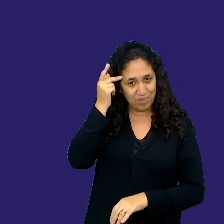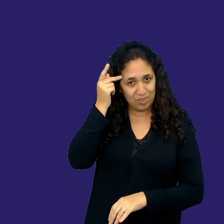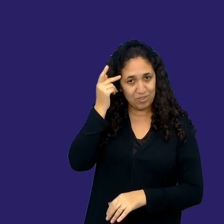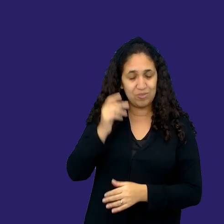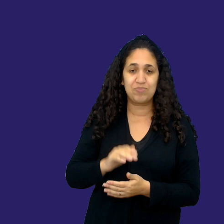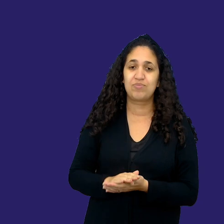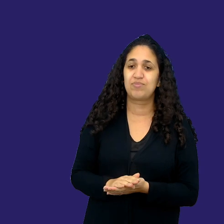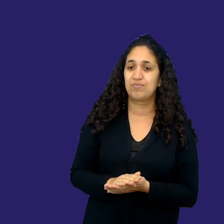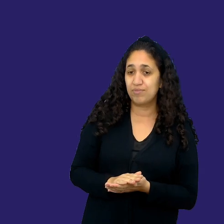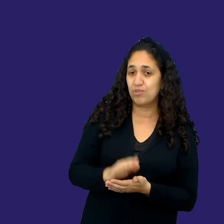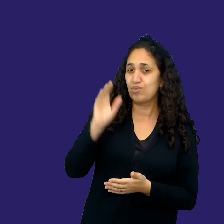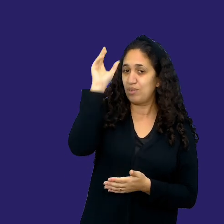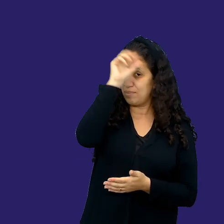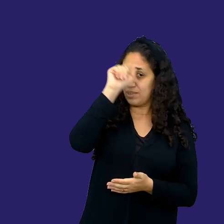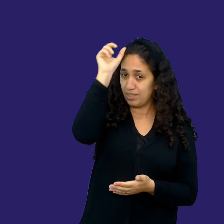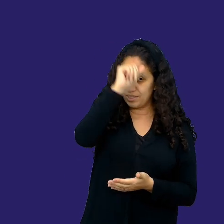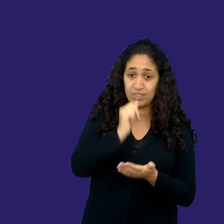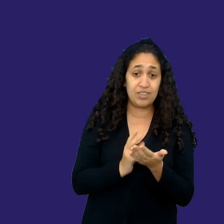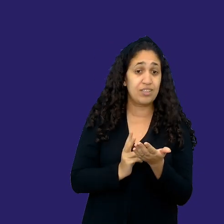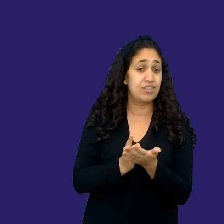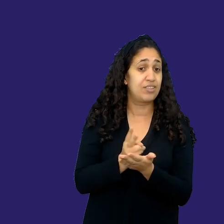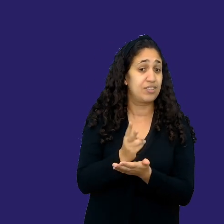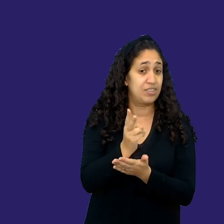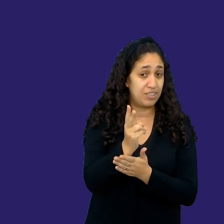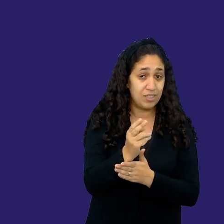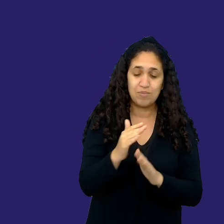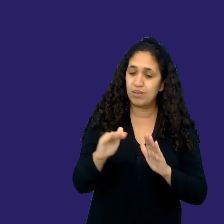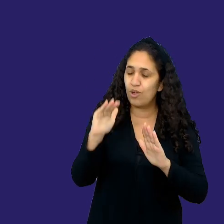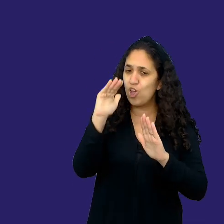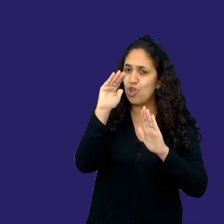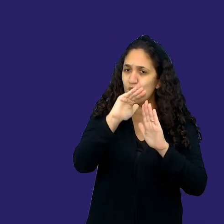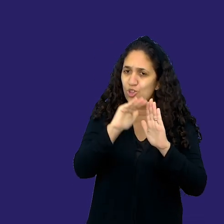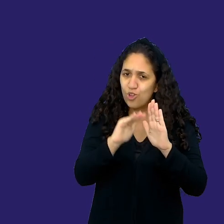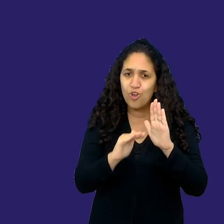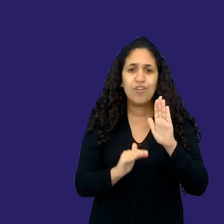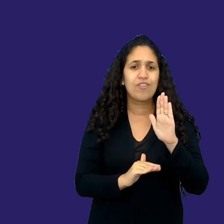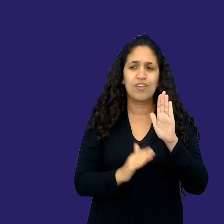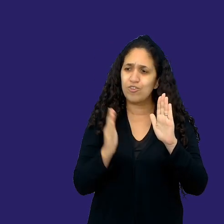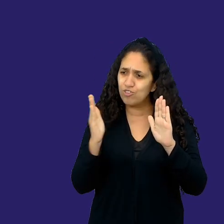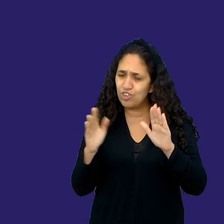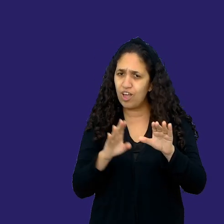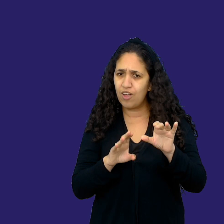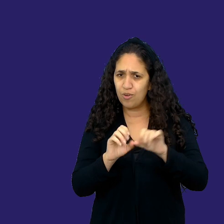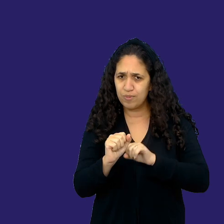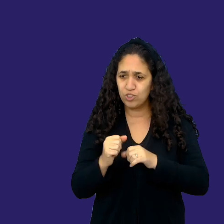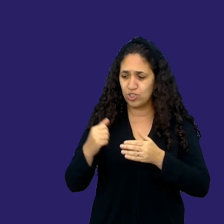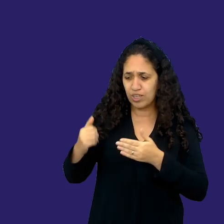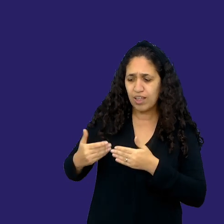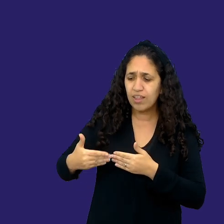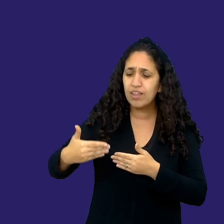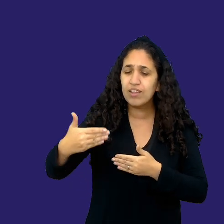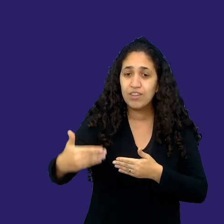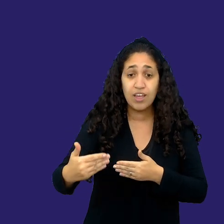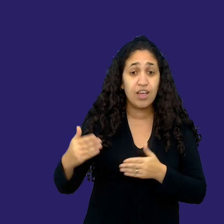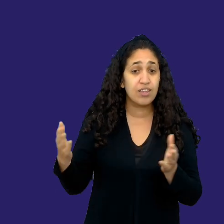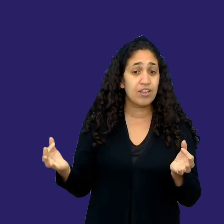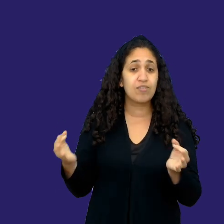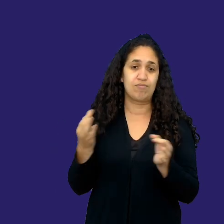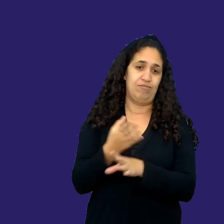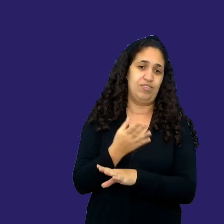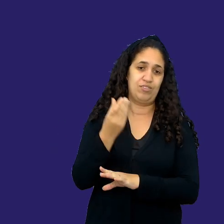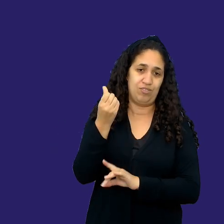material Aprender Sempre. Todo o roteiro formativo que vocês tiveram e que ainda terão até a finalização do